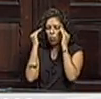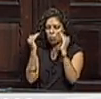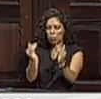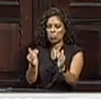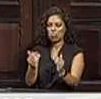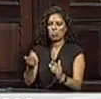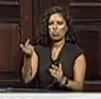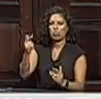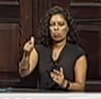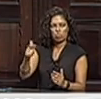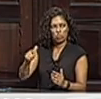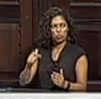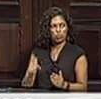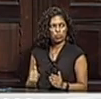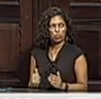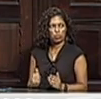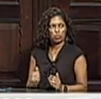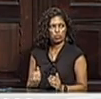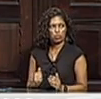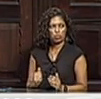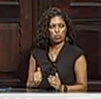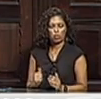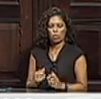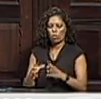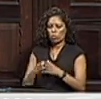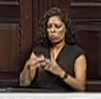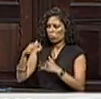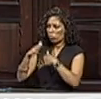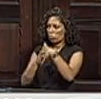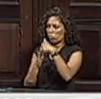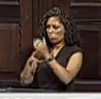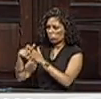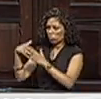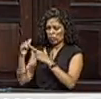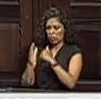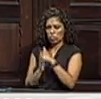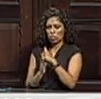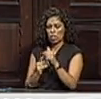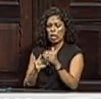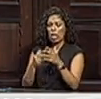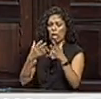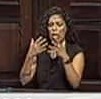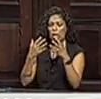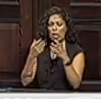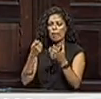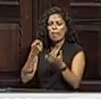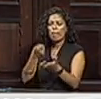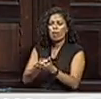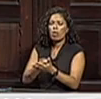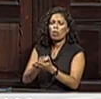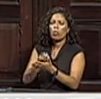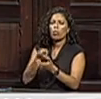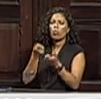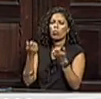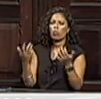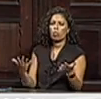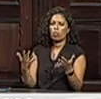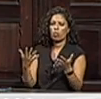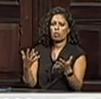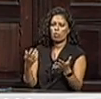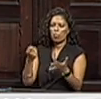coletivo. E essas categorias, portanto, recebem o piso. Não há